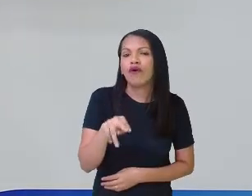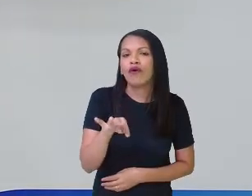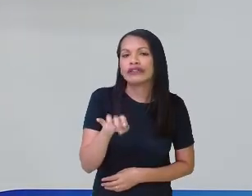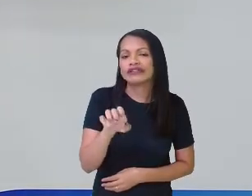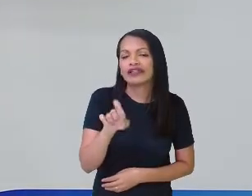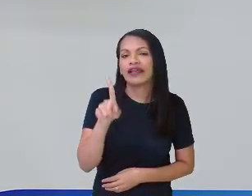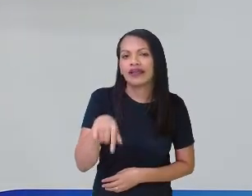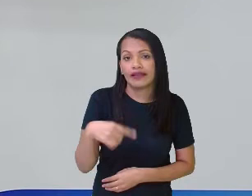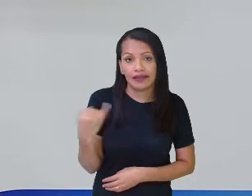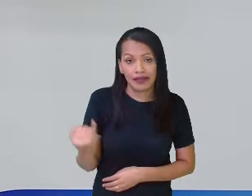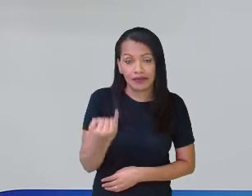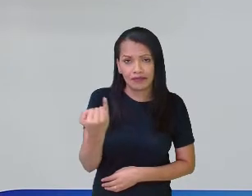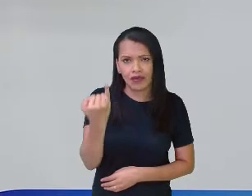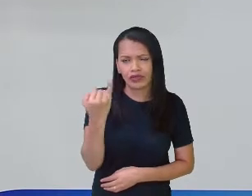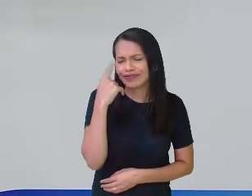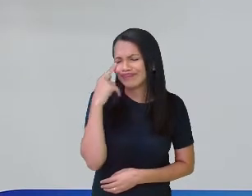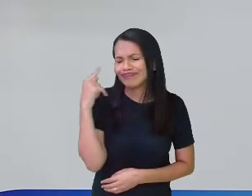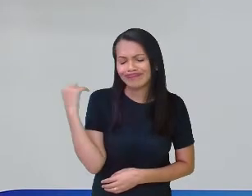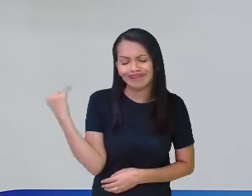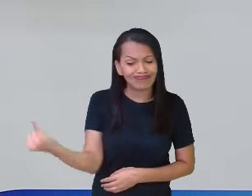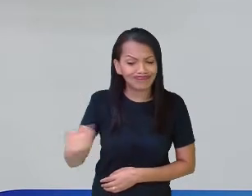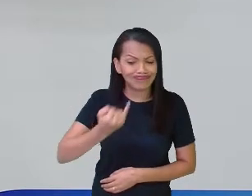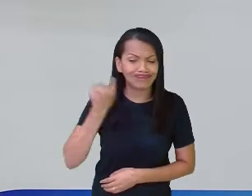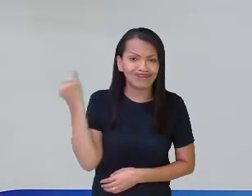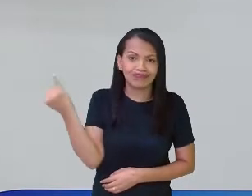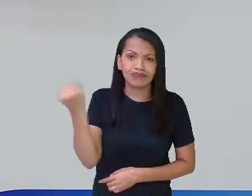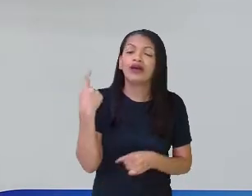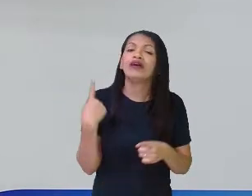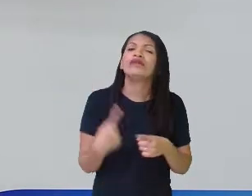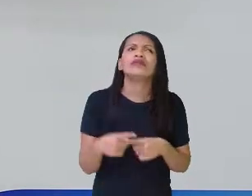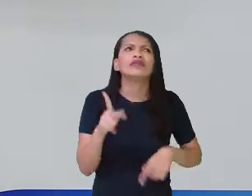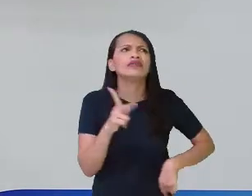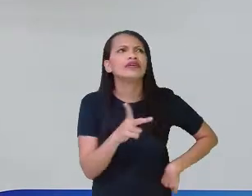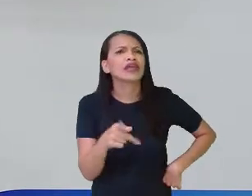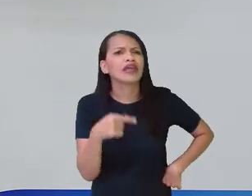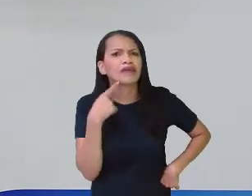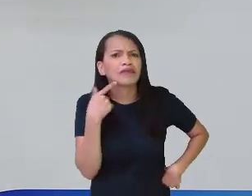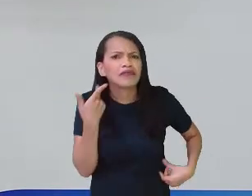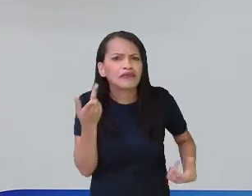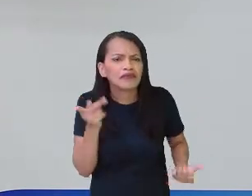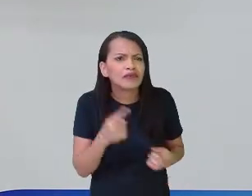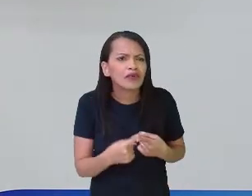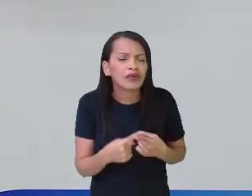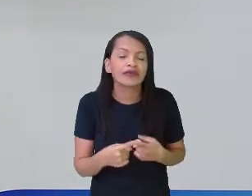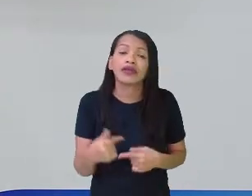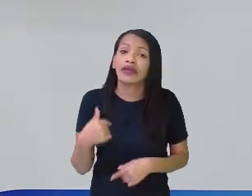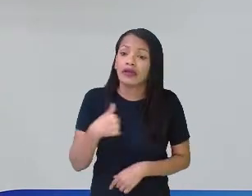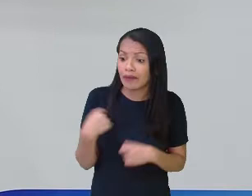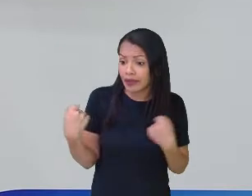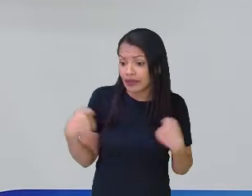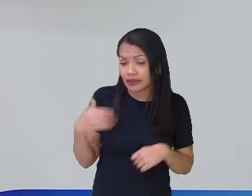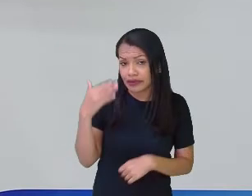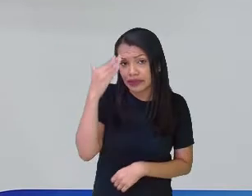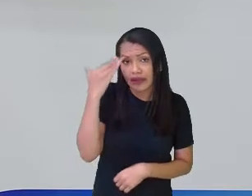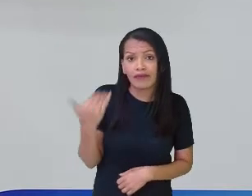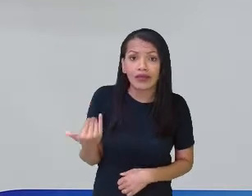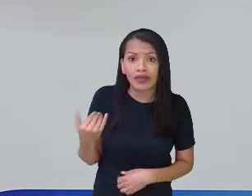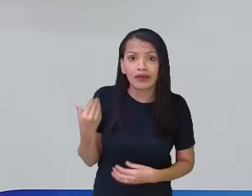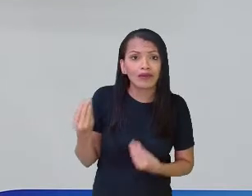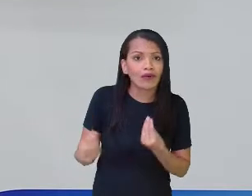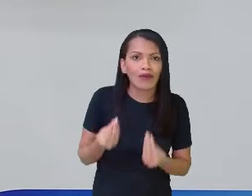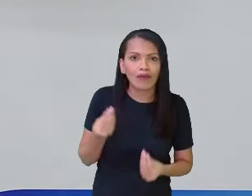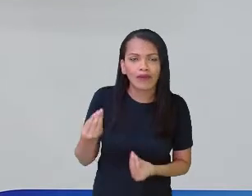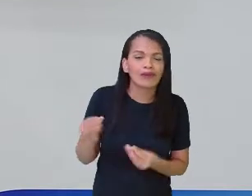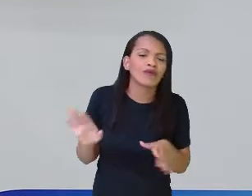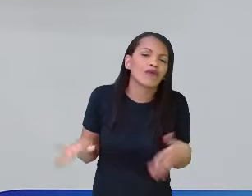é fundamental. Por quê, professora? Eu preciso saber de onde vêm os dados. No exemplo que eu dei agora há pouco, qual